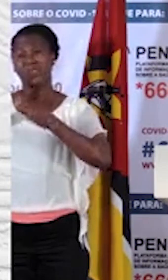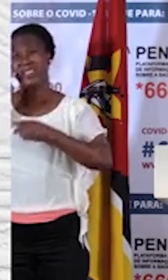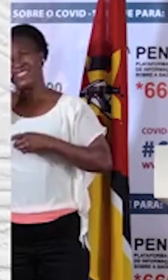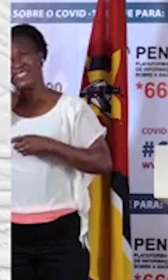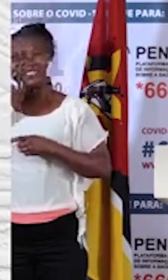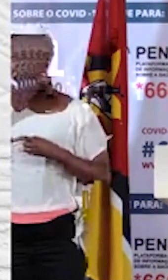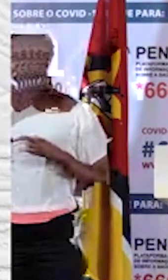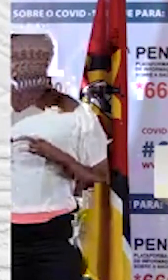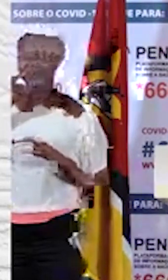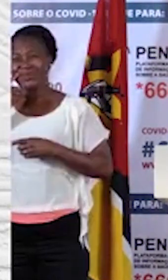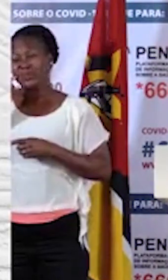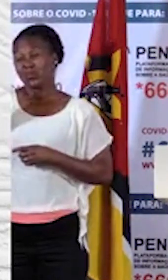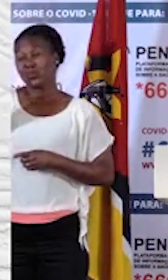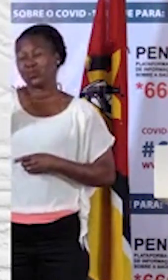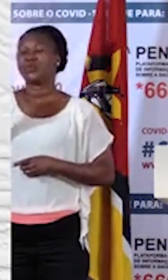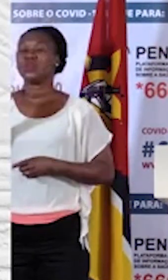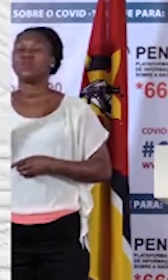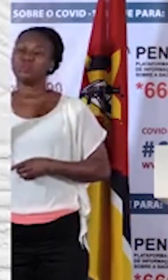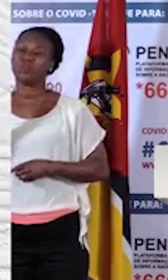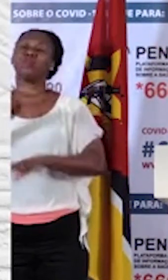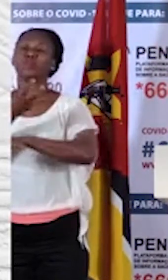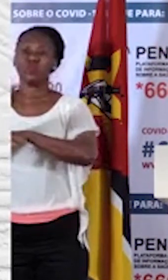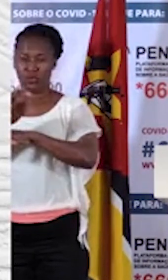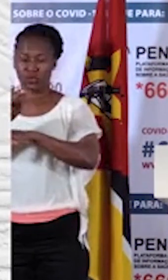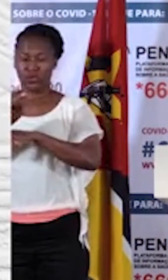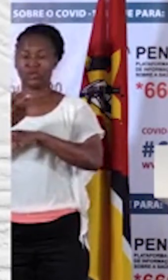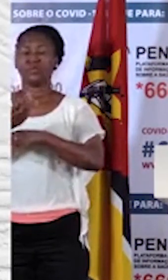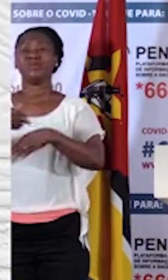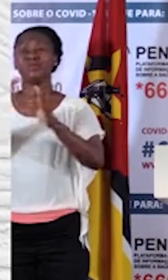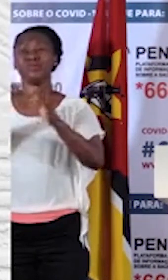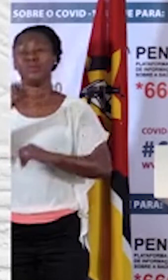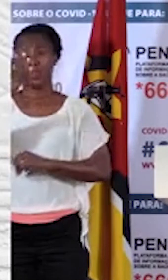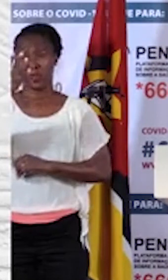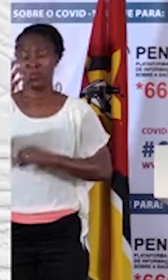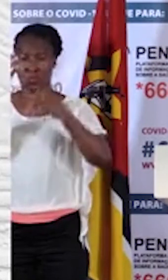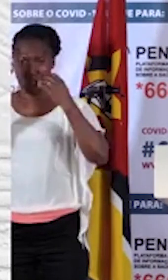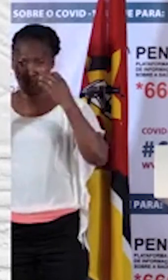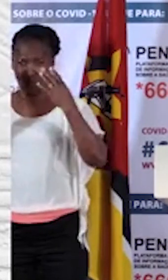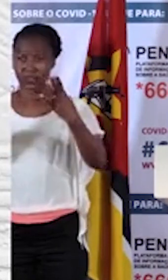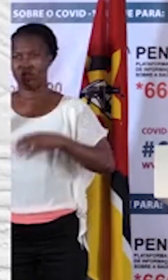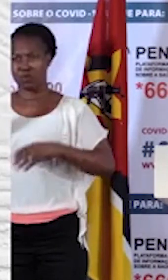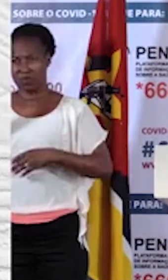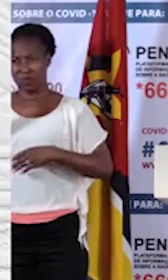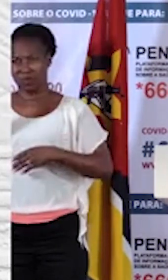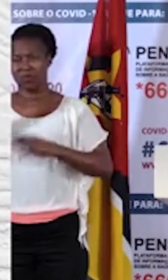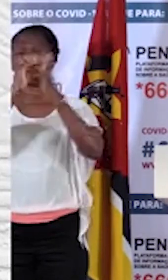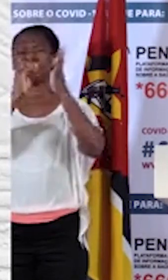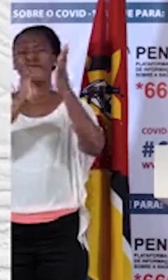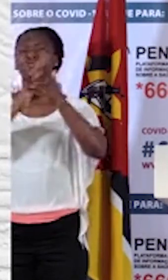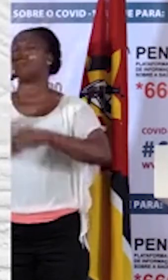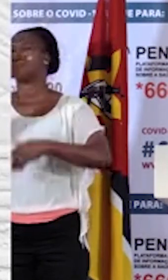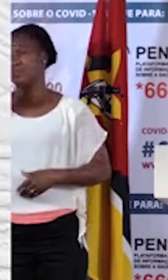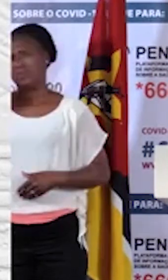portanto, nas últimas 24 horas, 490 revelaram-se negativos para a